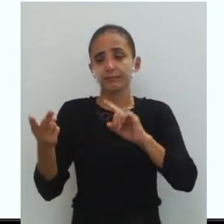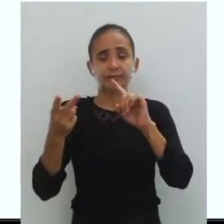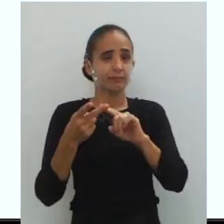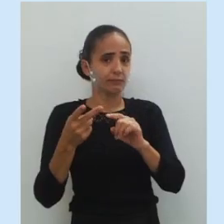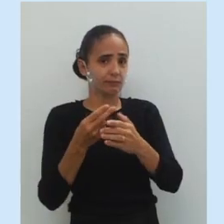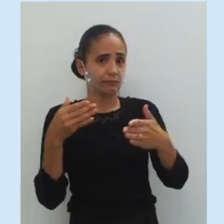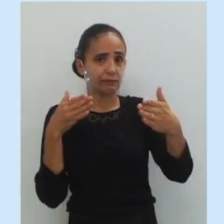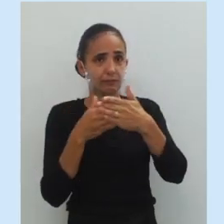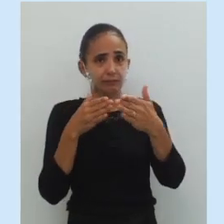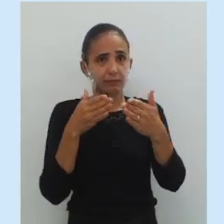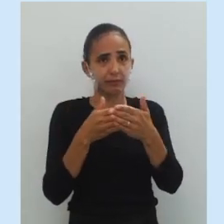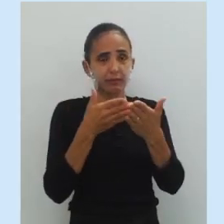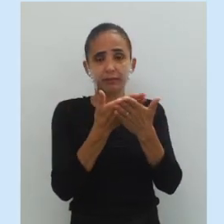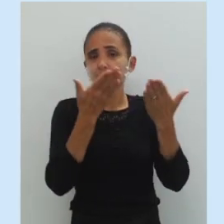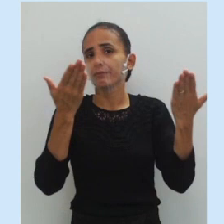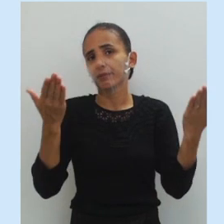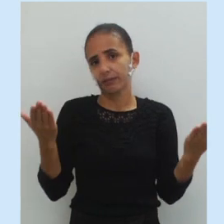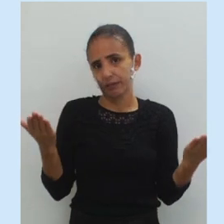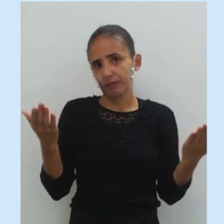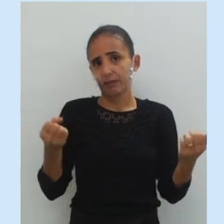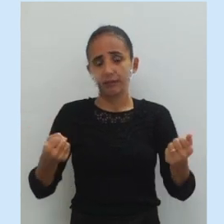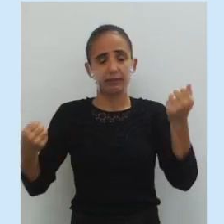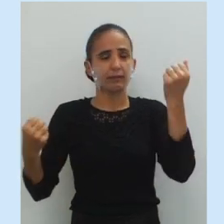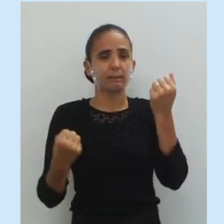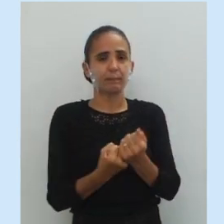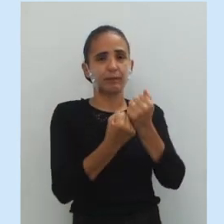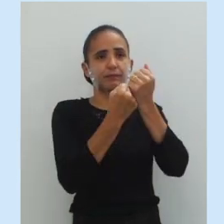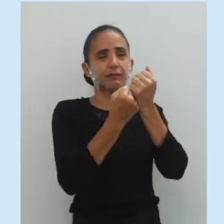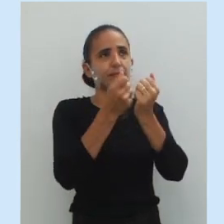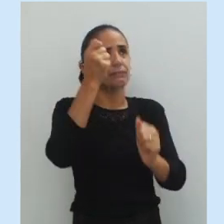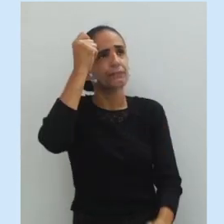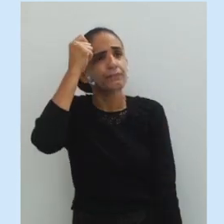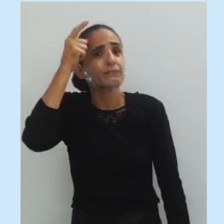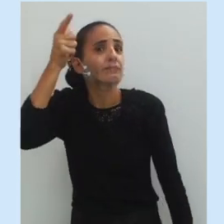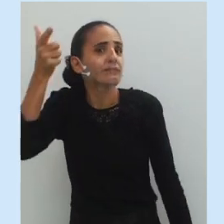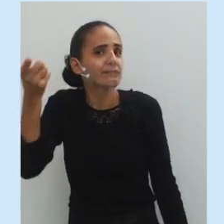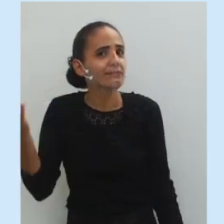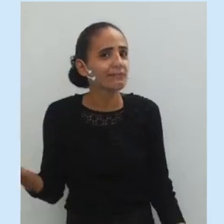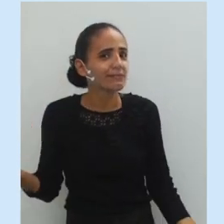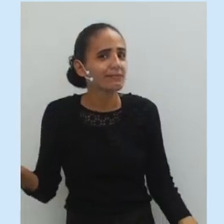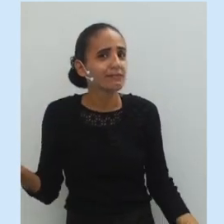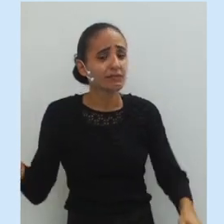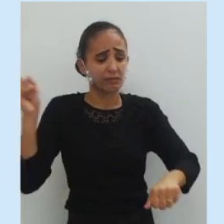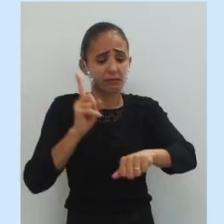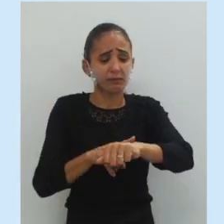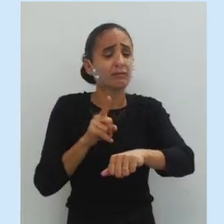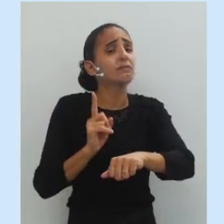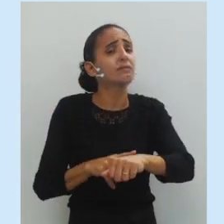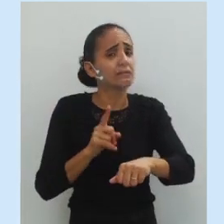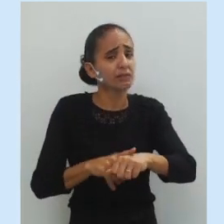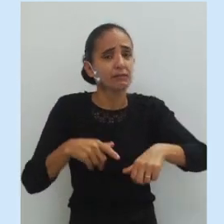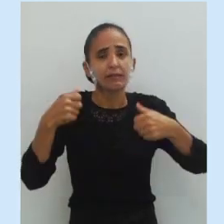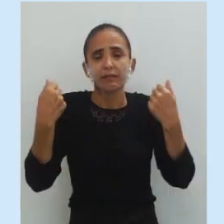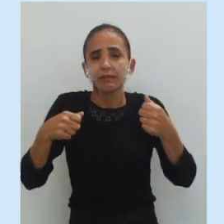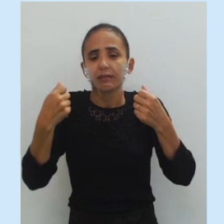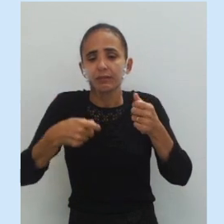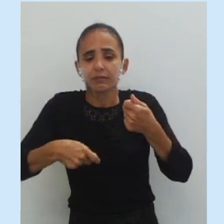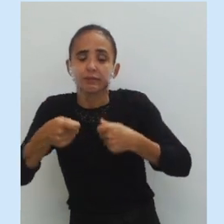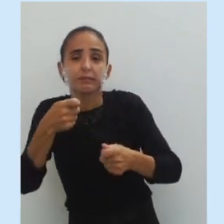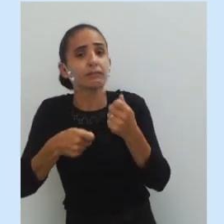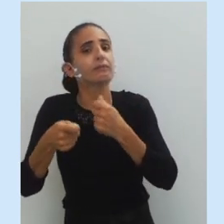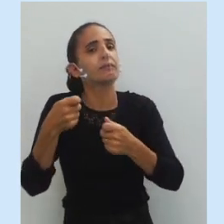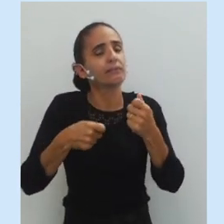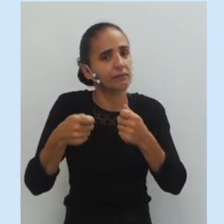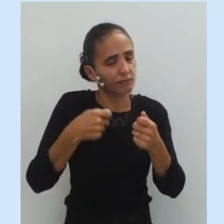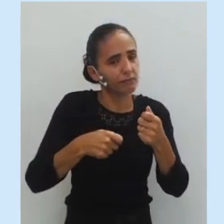inovação é o apoio e espaço para ideias. Quantidade de tempo que pessoas podem usar